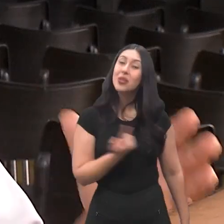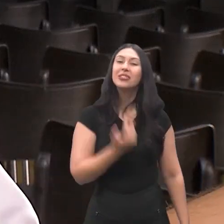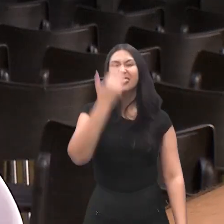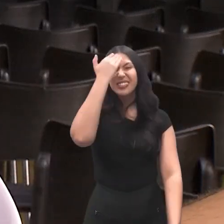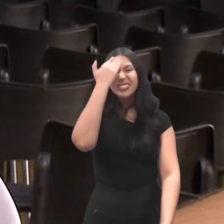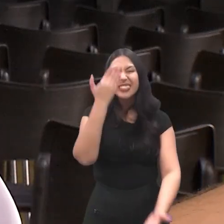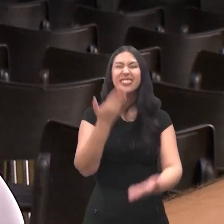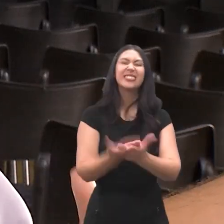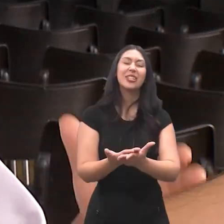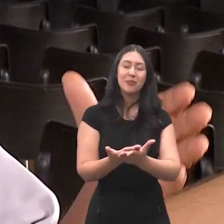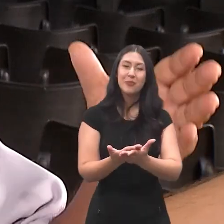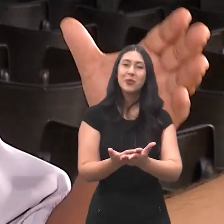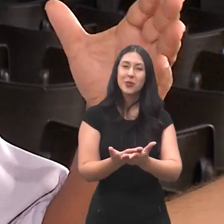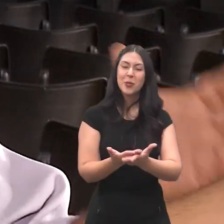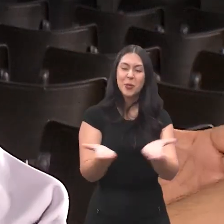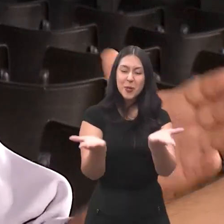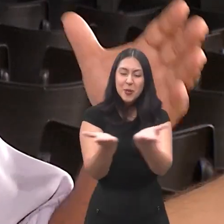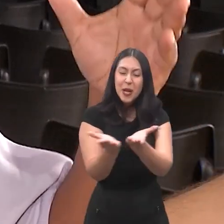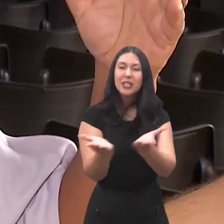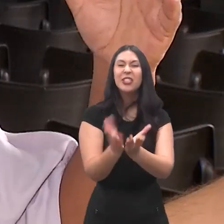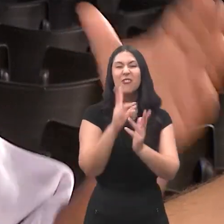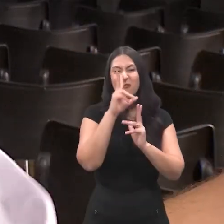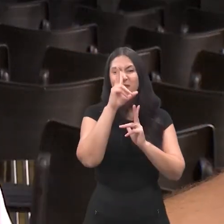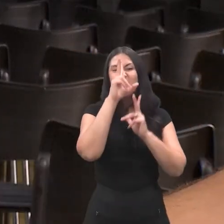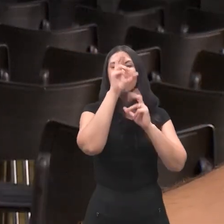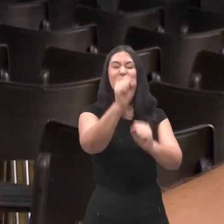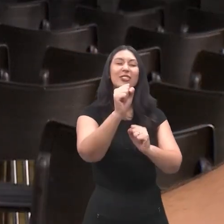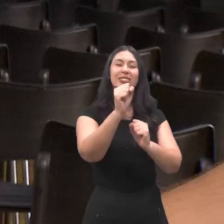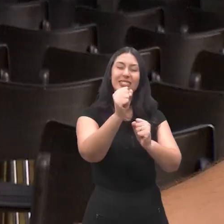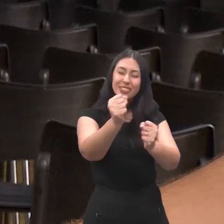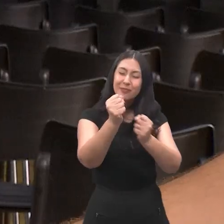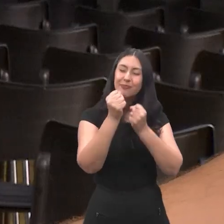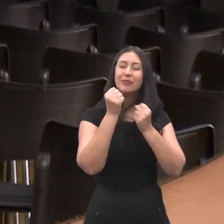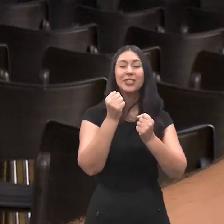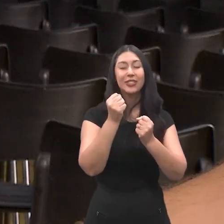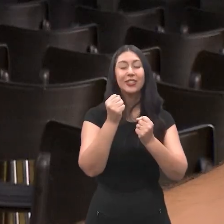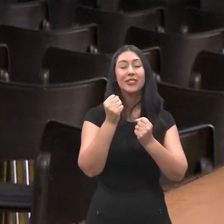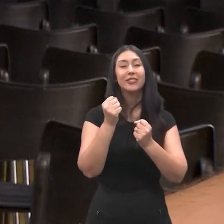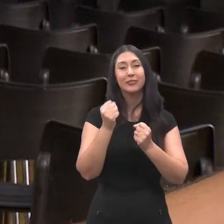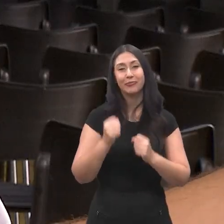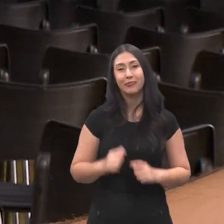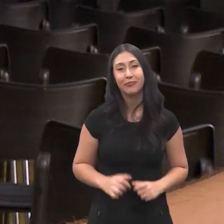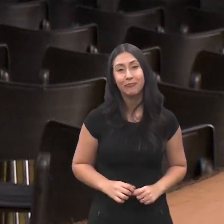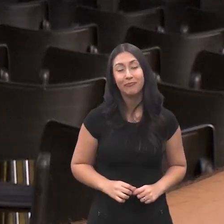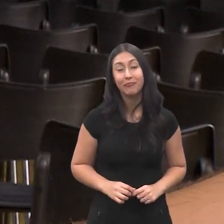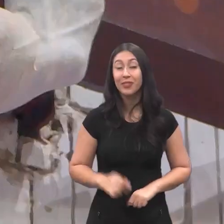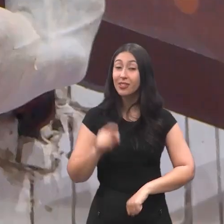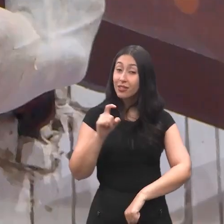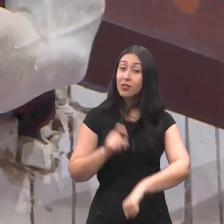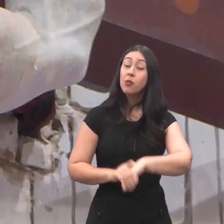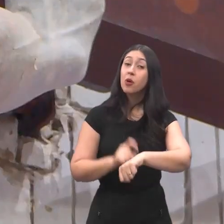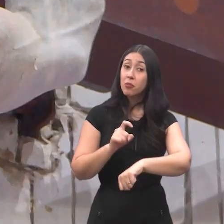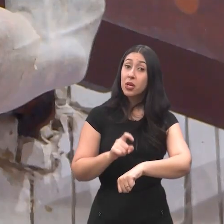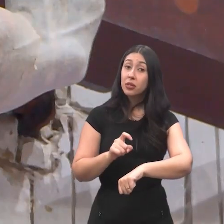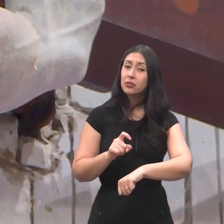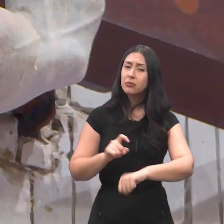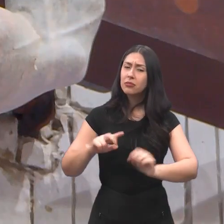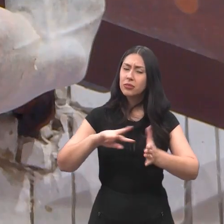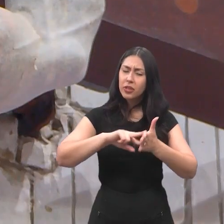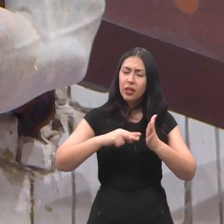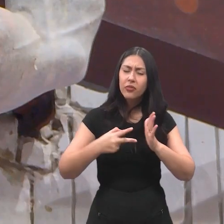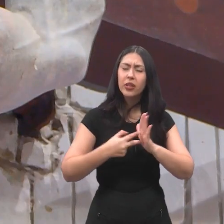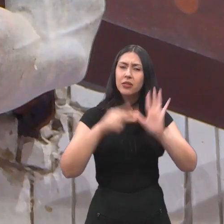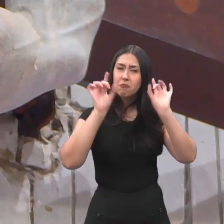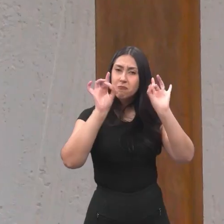fé cristã, para nós nos fortalecemos na ressurreição de Cristo, que foi no domingo. Em um momento de